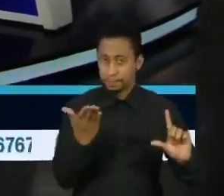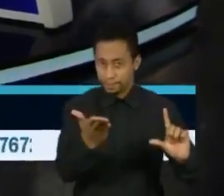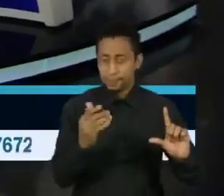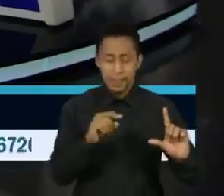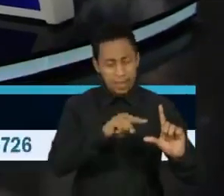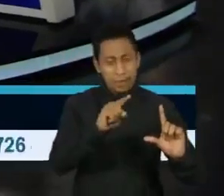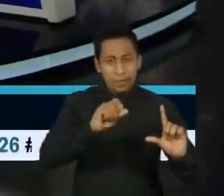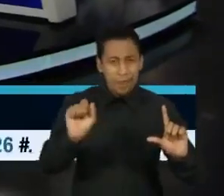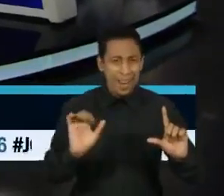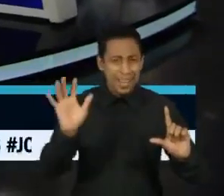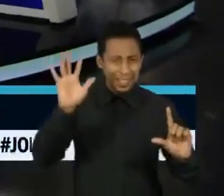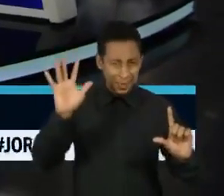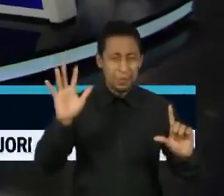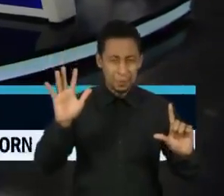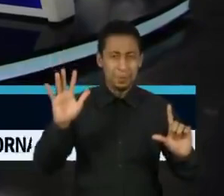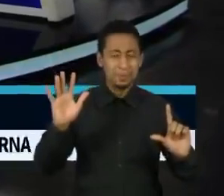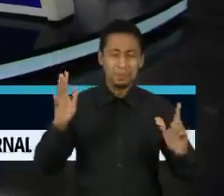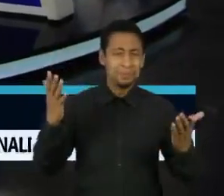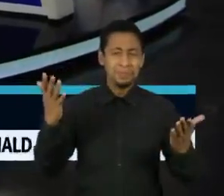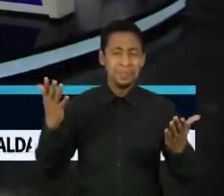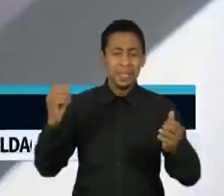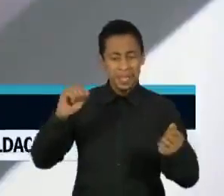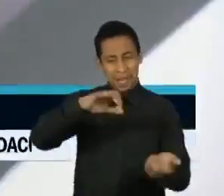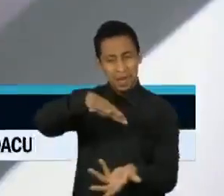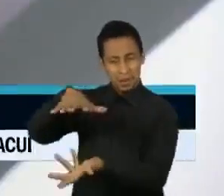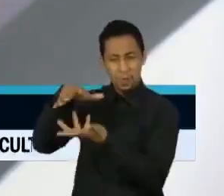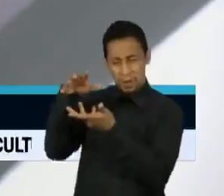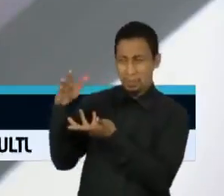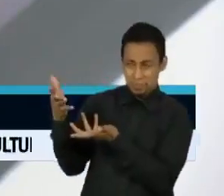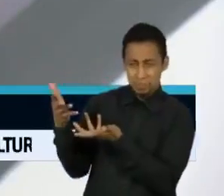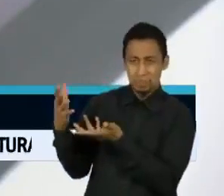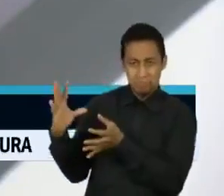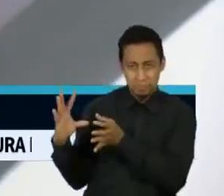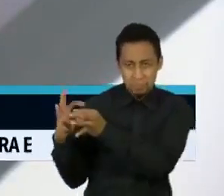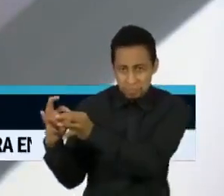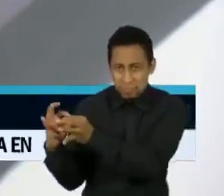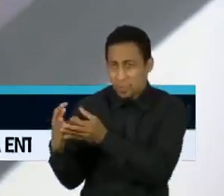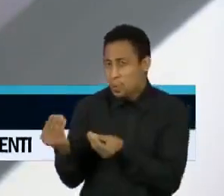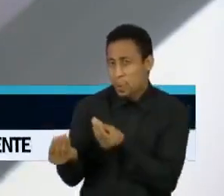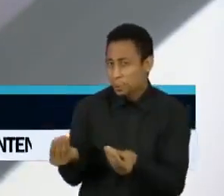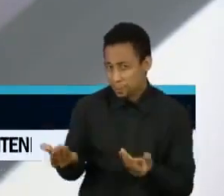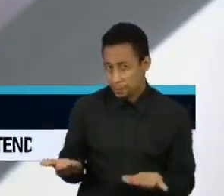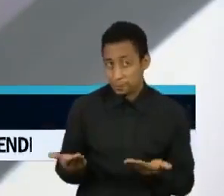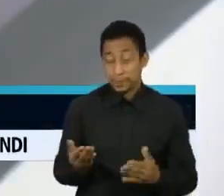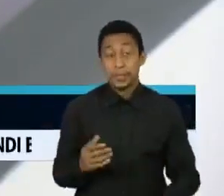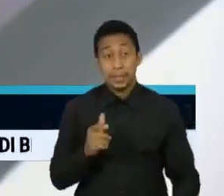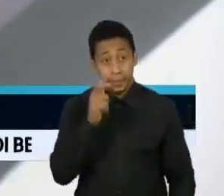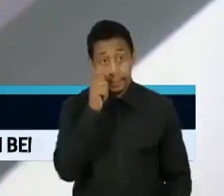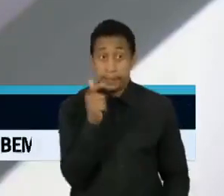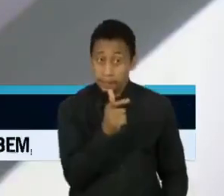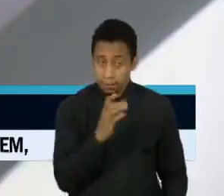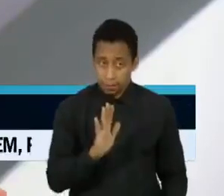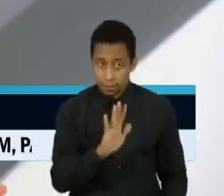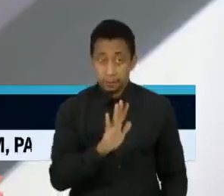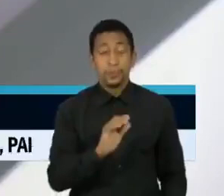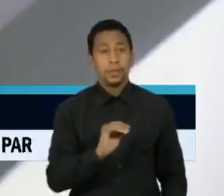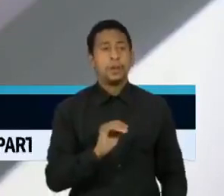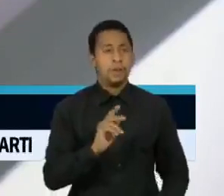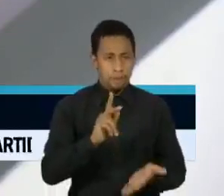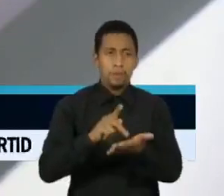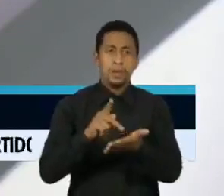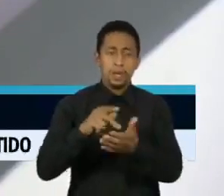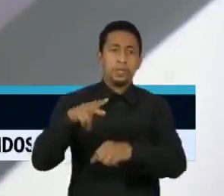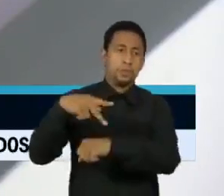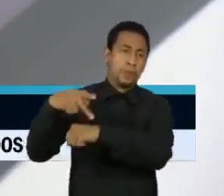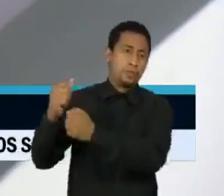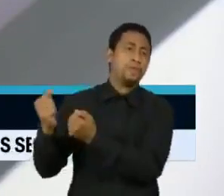está relacionada com o cenário global, Patrícia? Isso é interessante, né, Andresa? Obviamente, sim, é verdade que tem uma alta global no preço